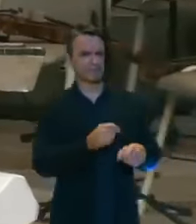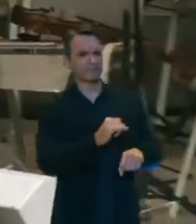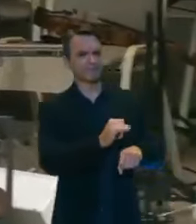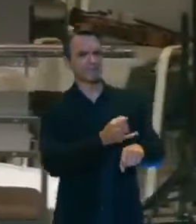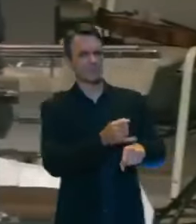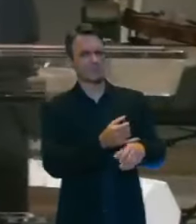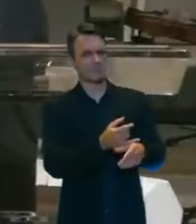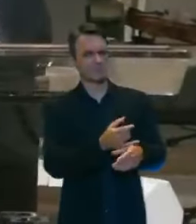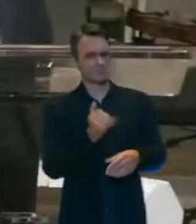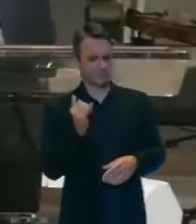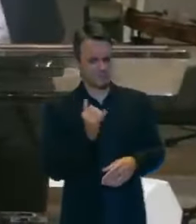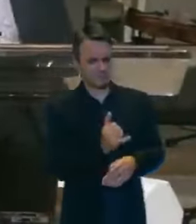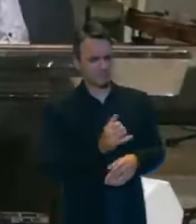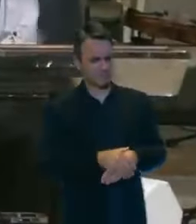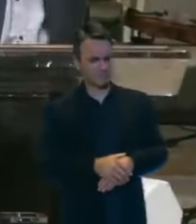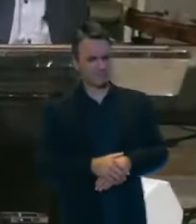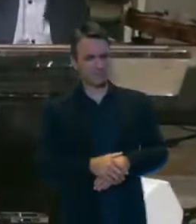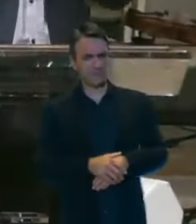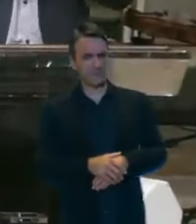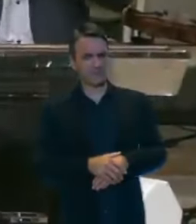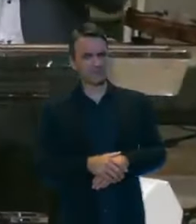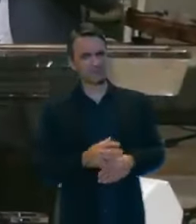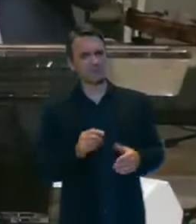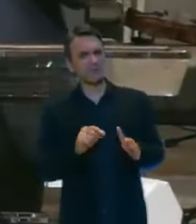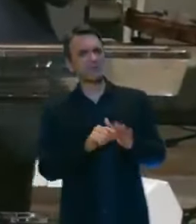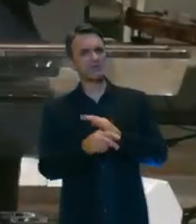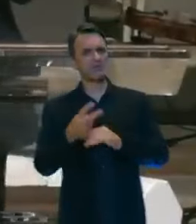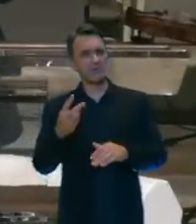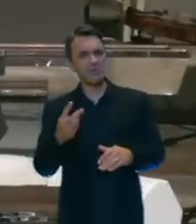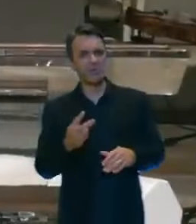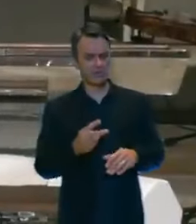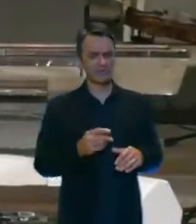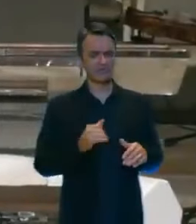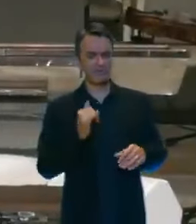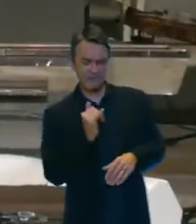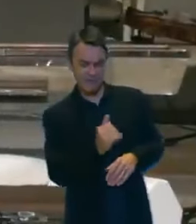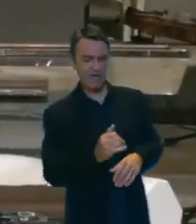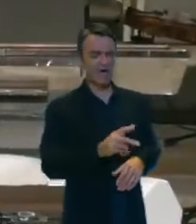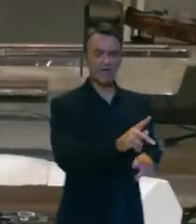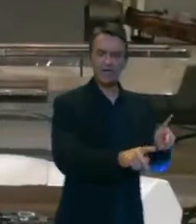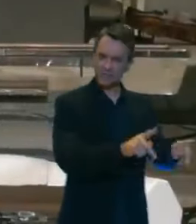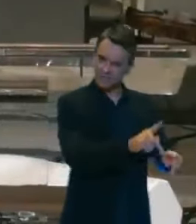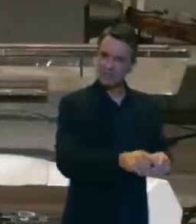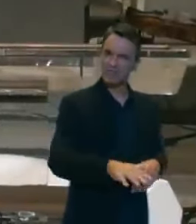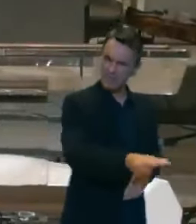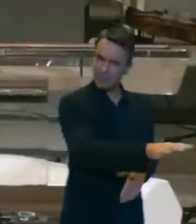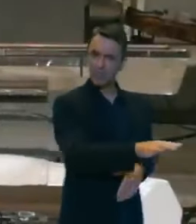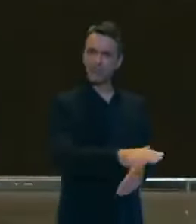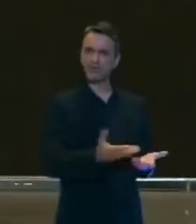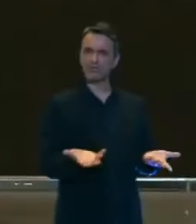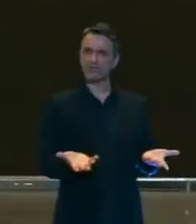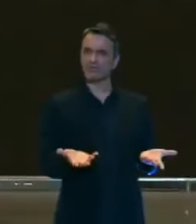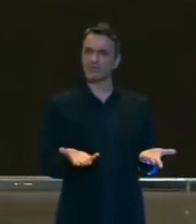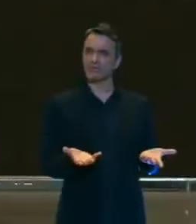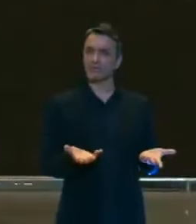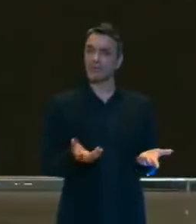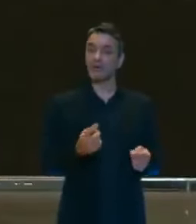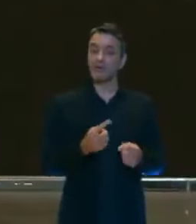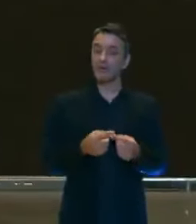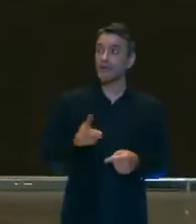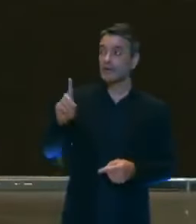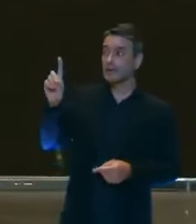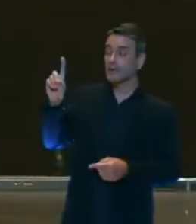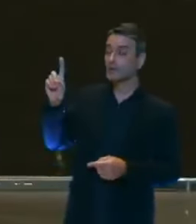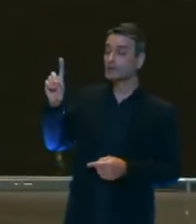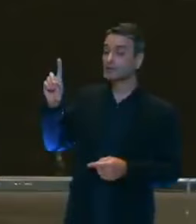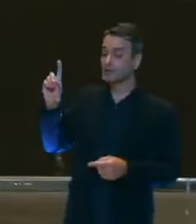2: falem ao coração do meu povo. E muitas vezes Deus trata a nossa canseira de alma com